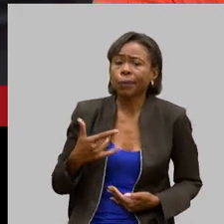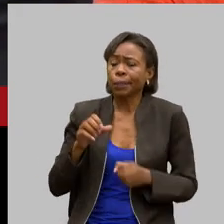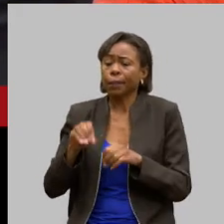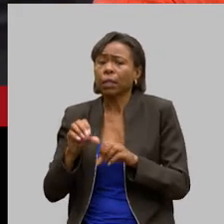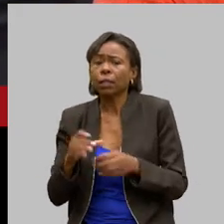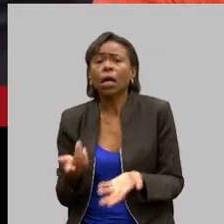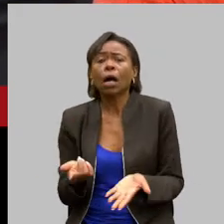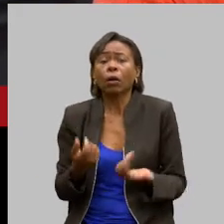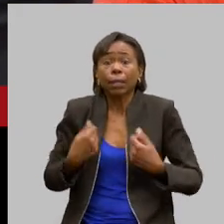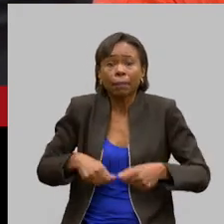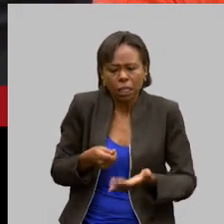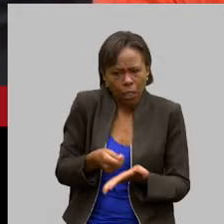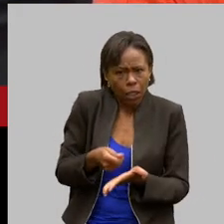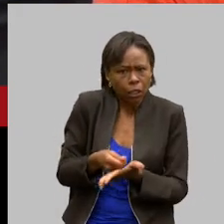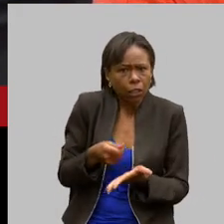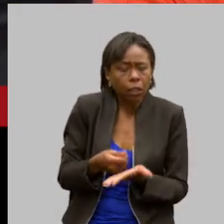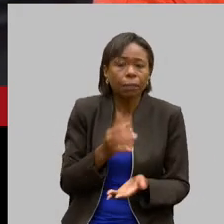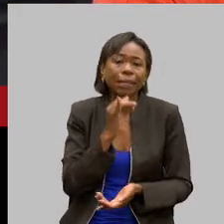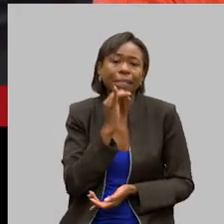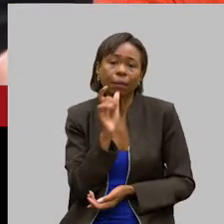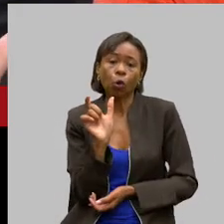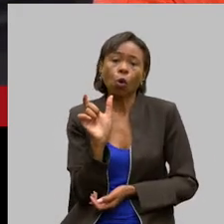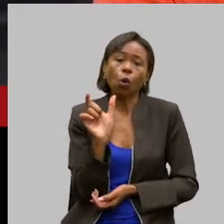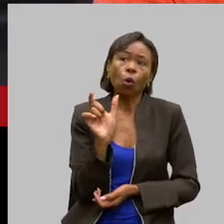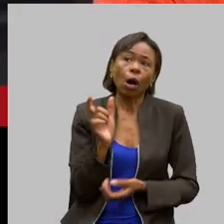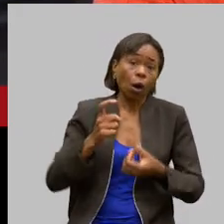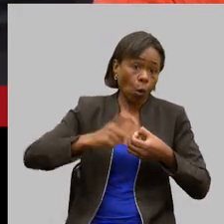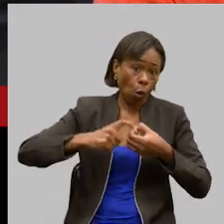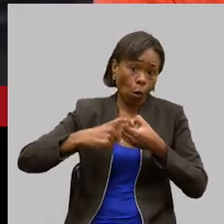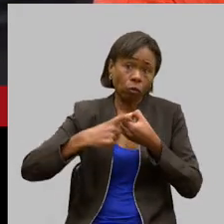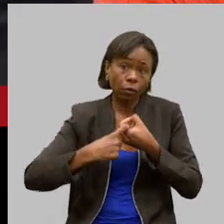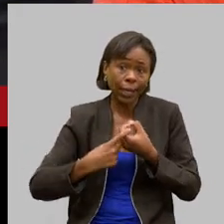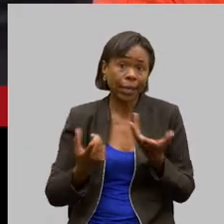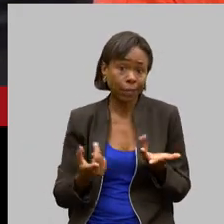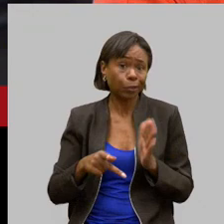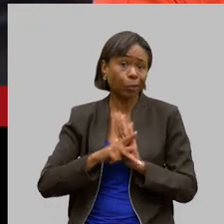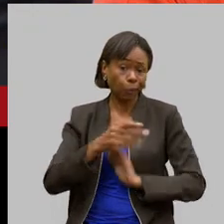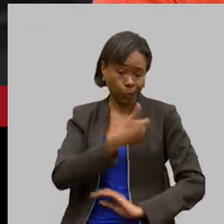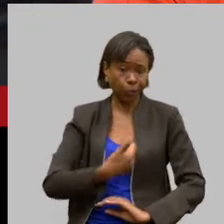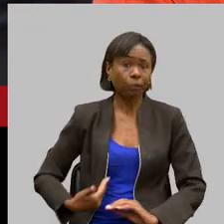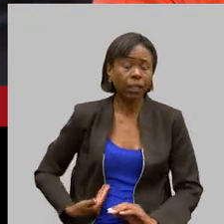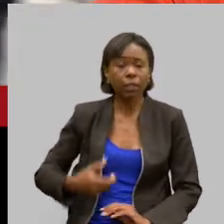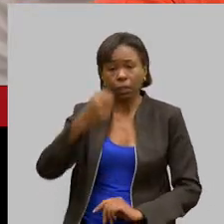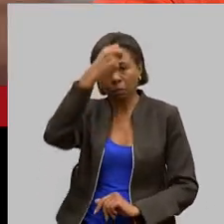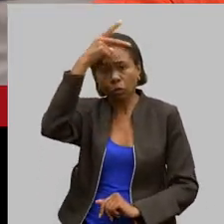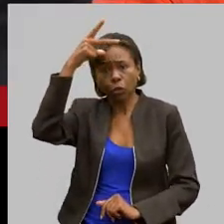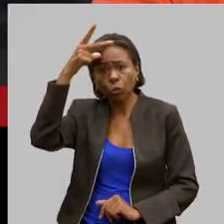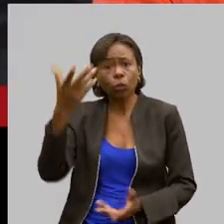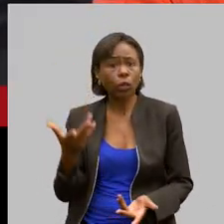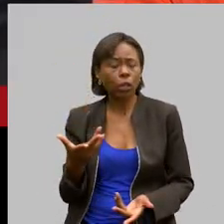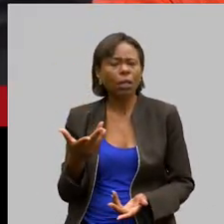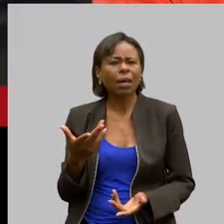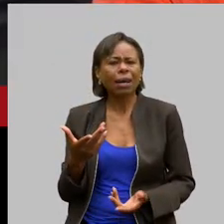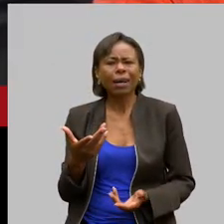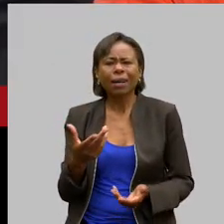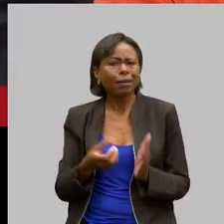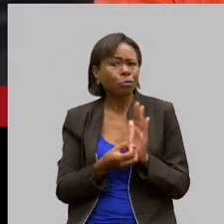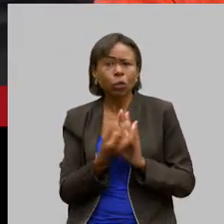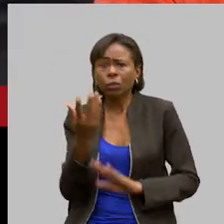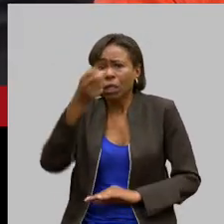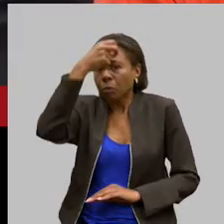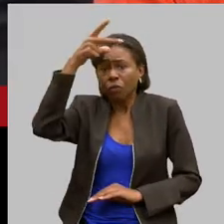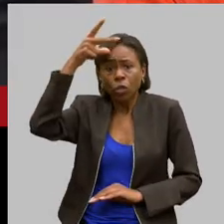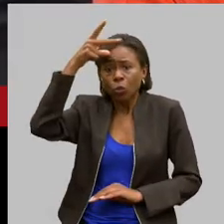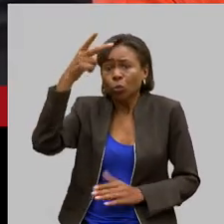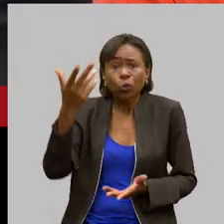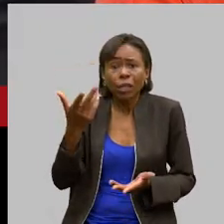exigido por exemplo dos convênios né do próprio Governo do Estado das prefeituras prefeituras muitas vezes que são solapadas